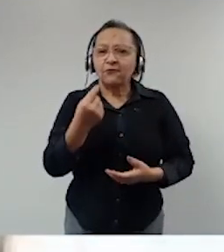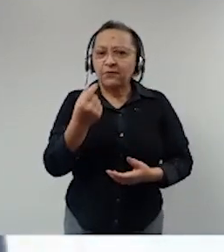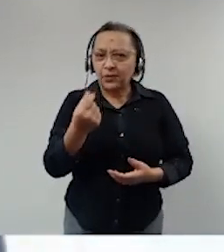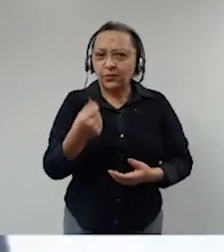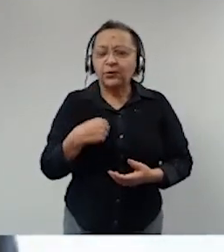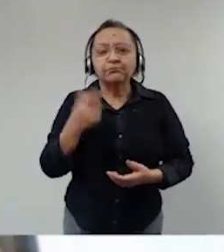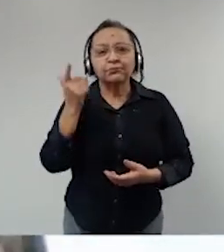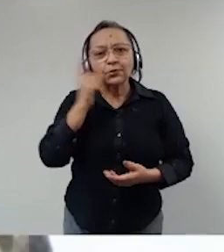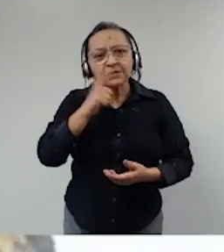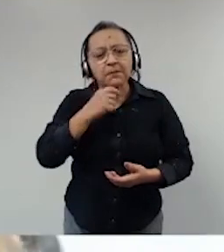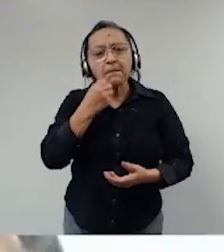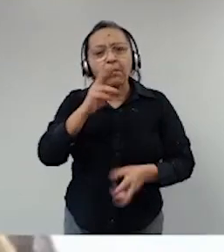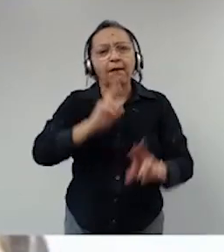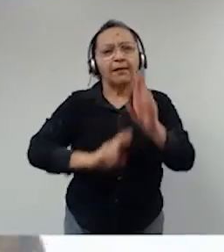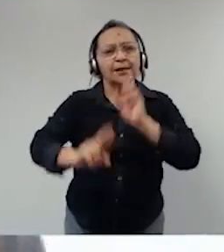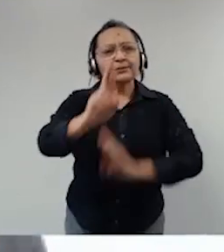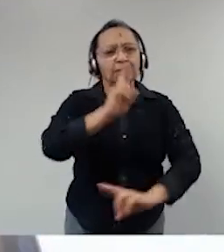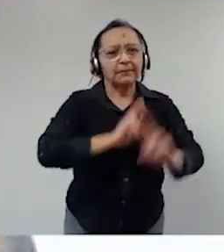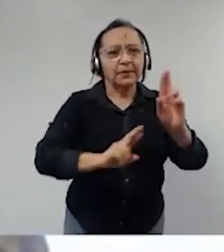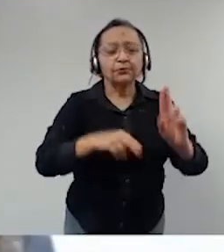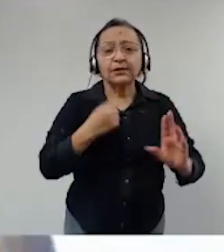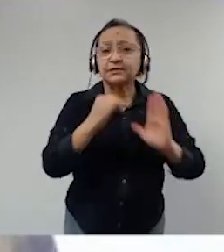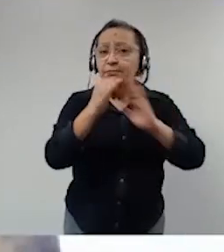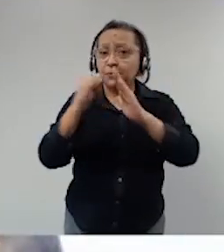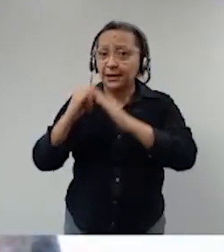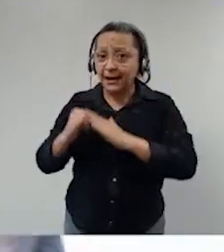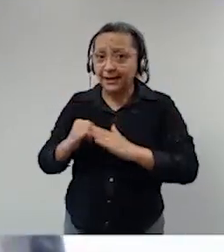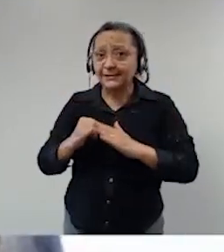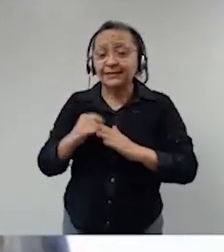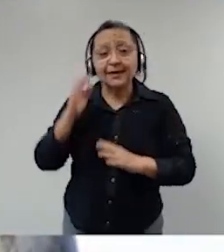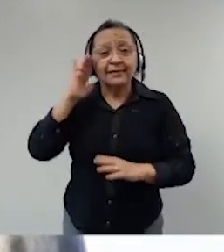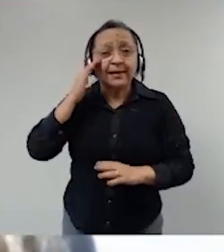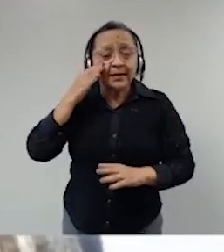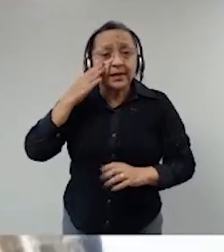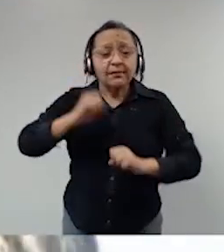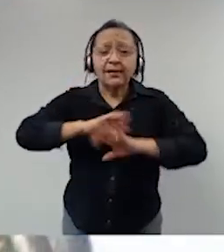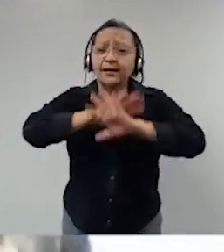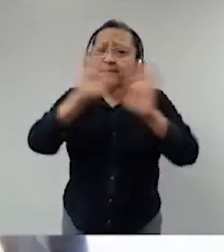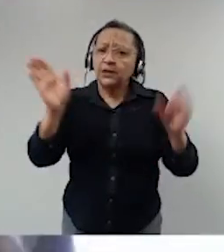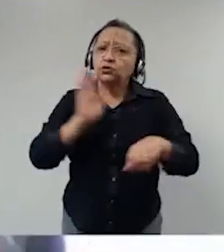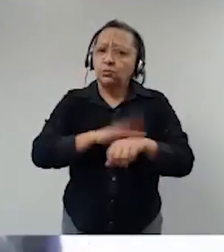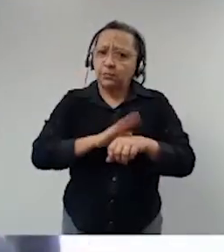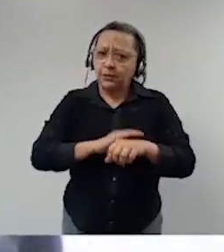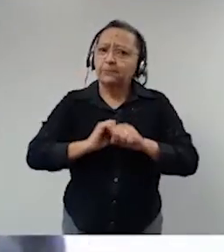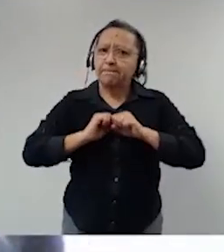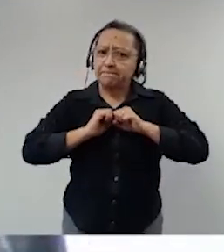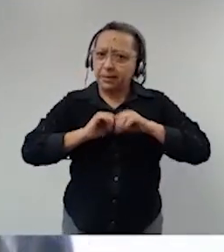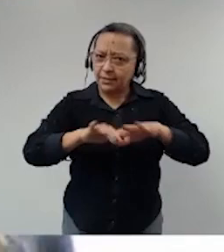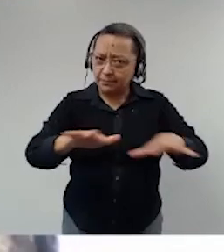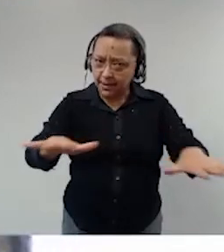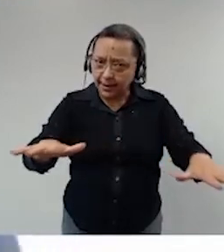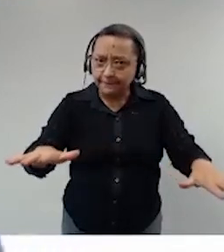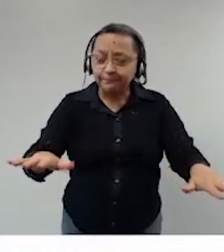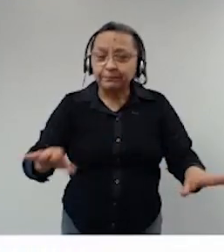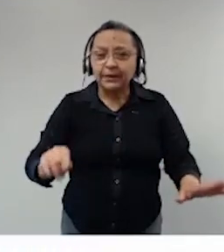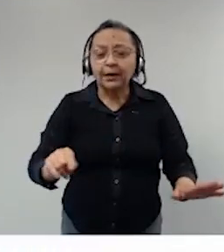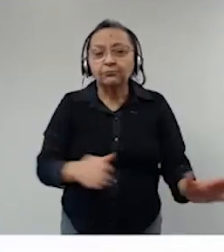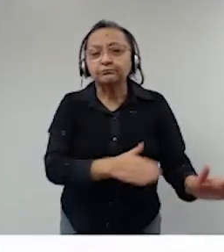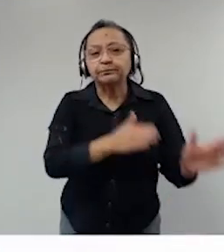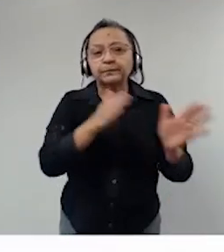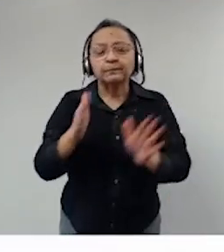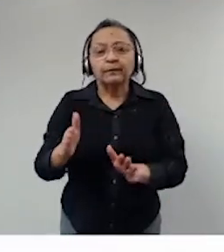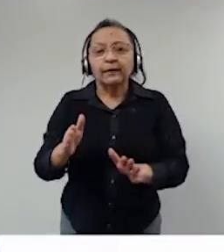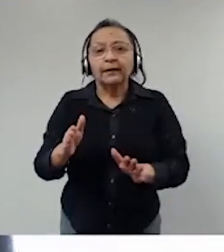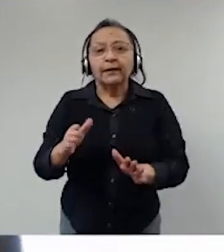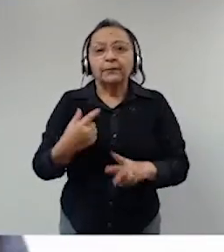Mantivemos um bom relacionamento com os nossos locadores, que entenderam o momento da companhia, porque isso é super importante, né? Quer dizer, partir para